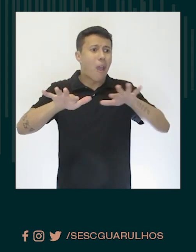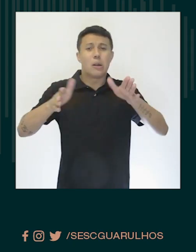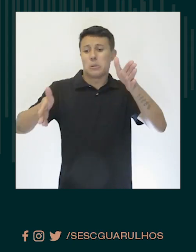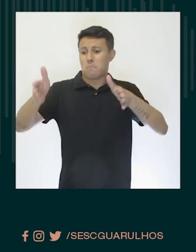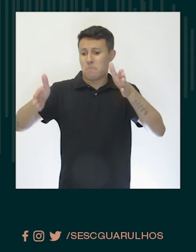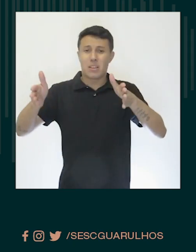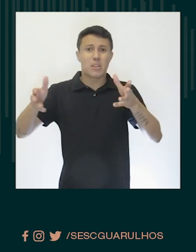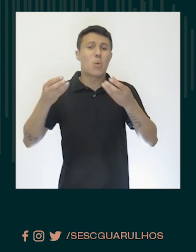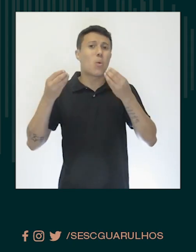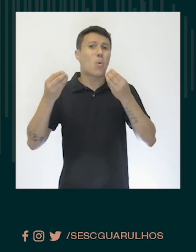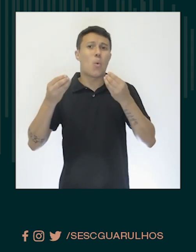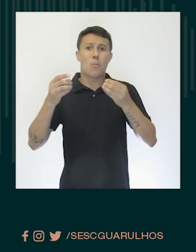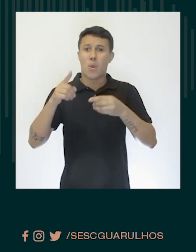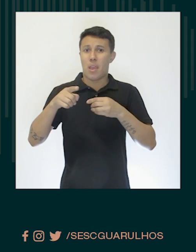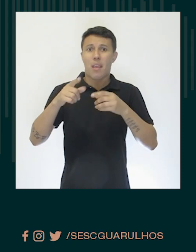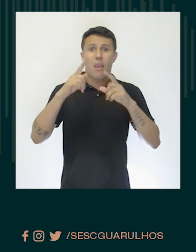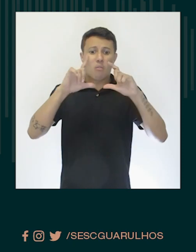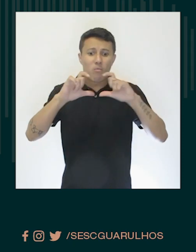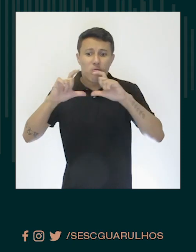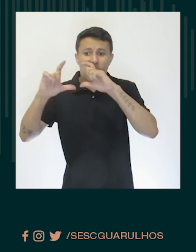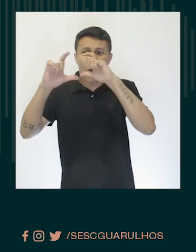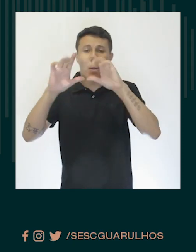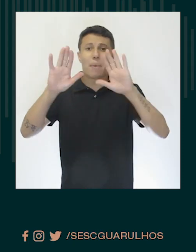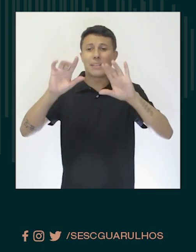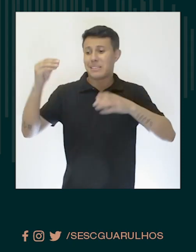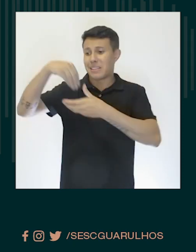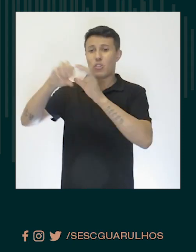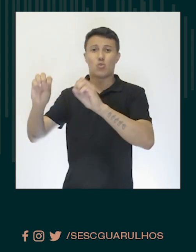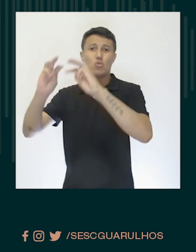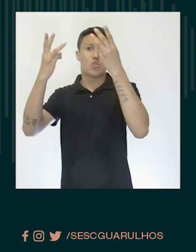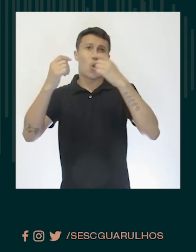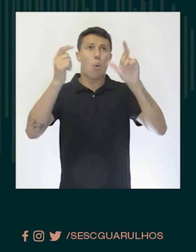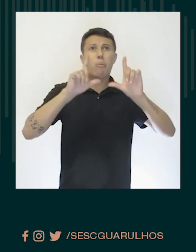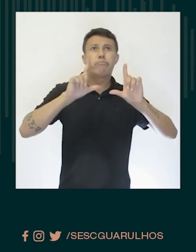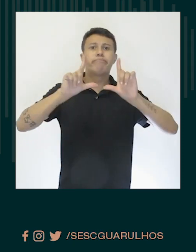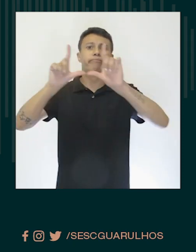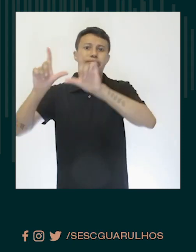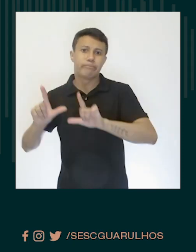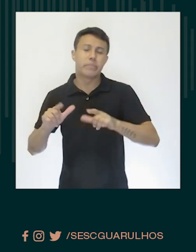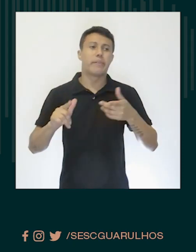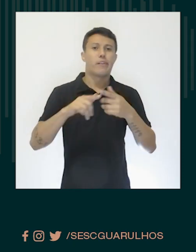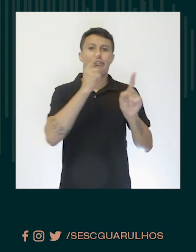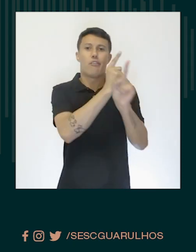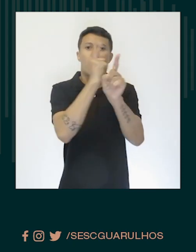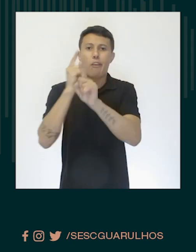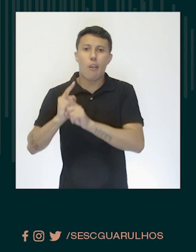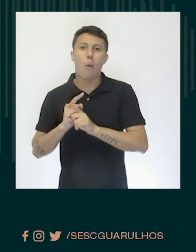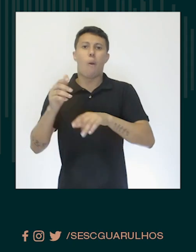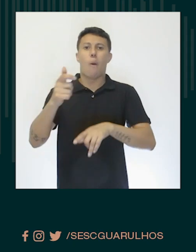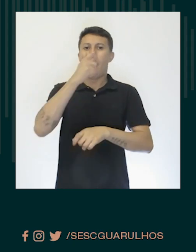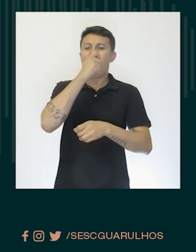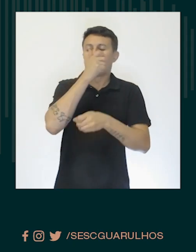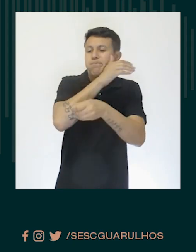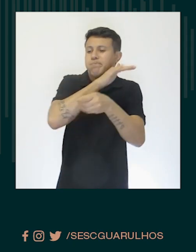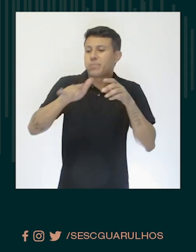Lembrando que o fotógrafo, ele vive nos shows, vive nas exposições, nos encontros, tudo, todo lugar